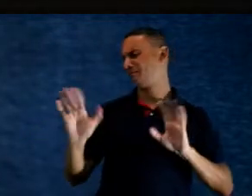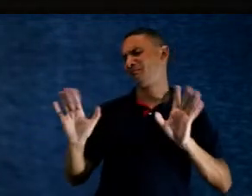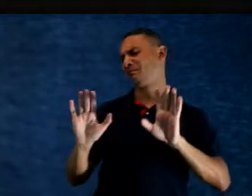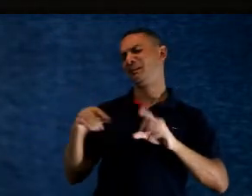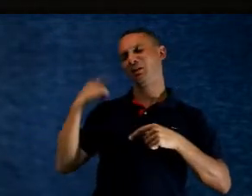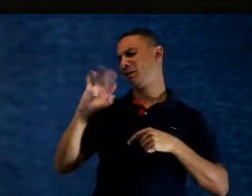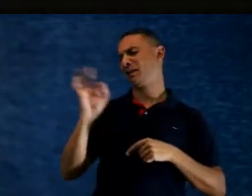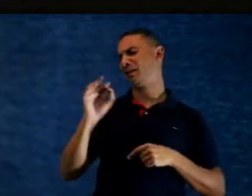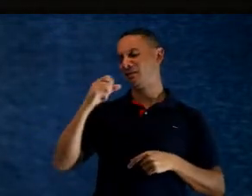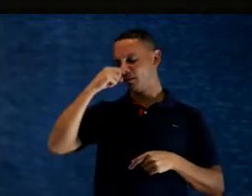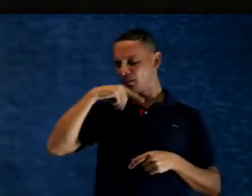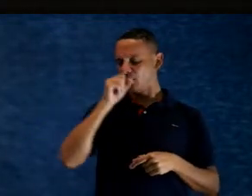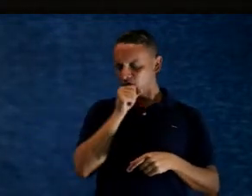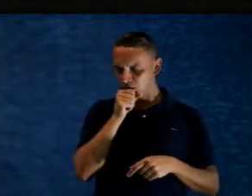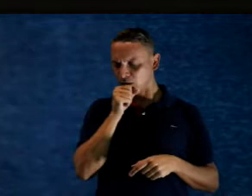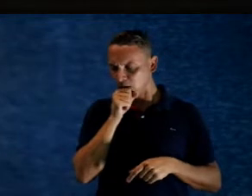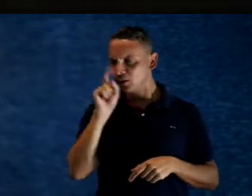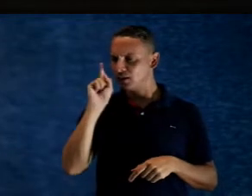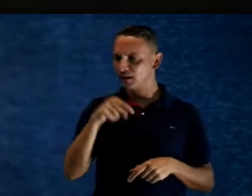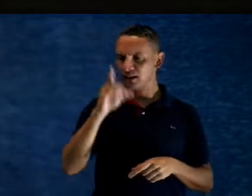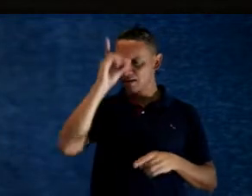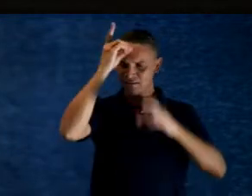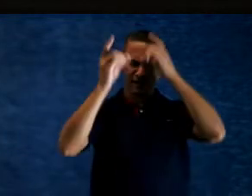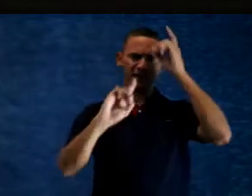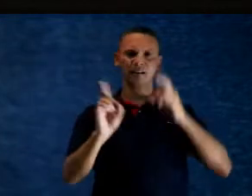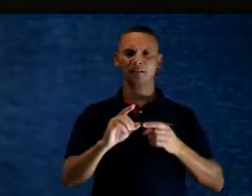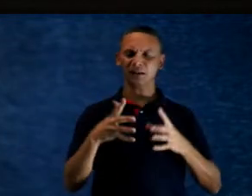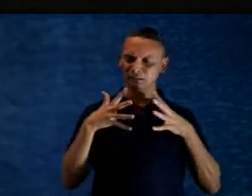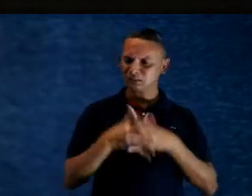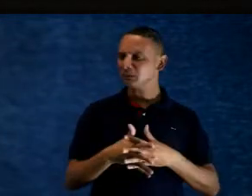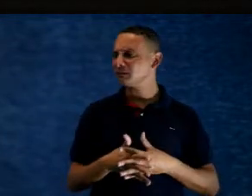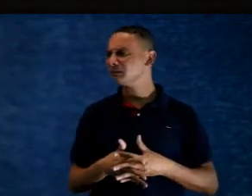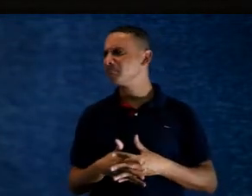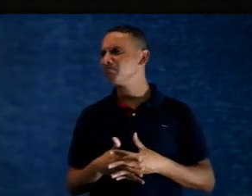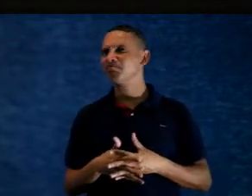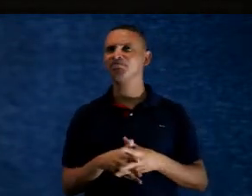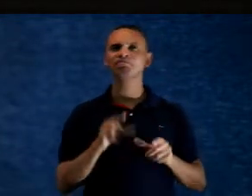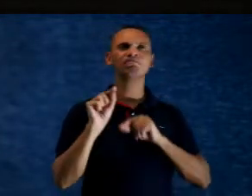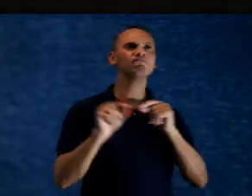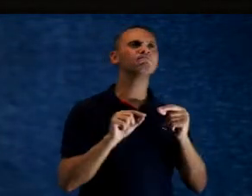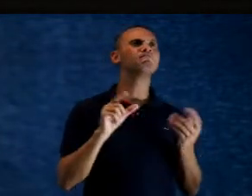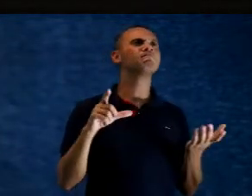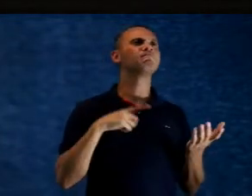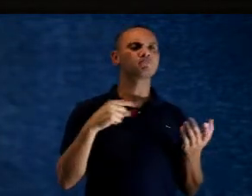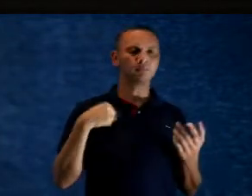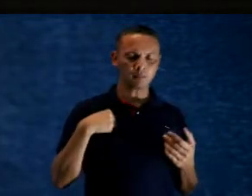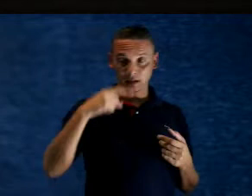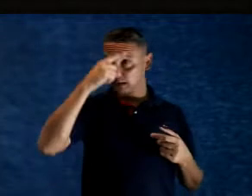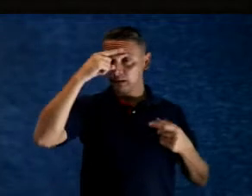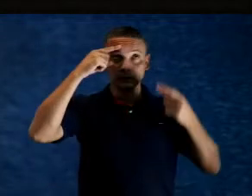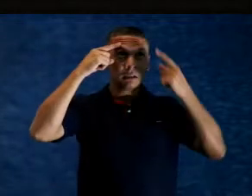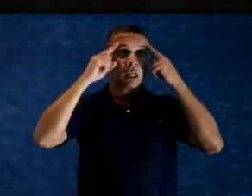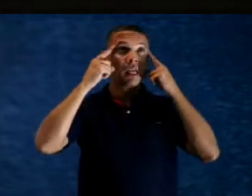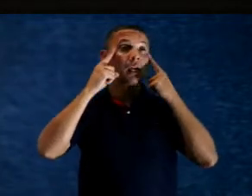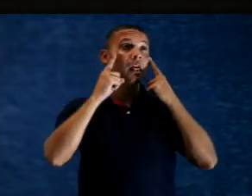me endoidecer. Não era o hospício que eu temia, era a inconsciência. A gente se esquece a si mesmo, mas deve